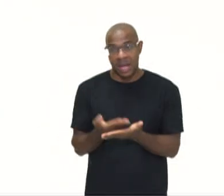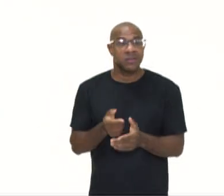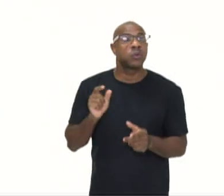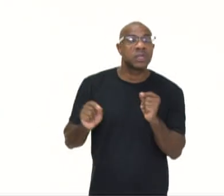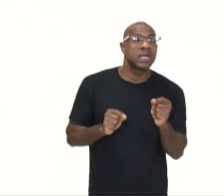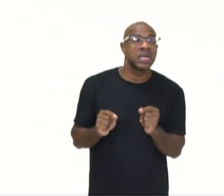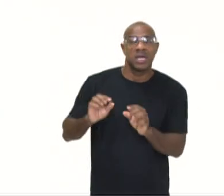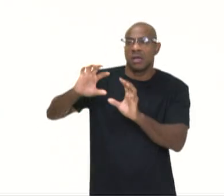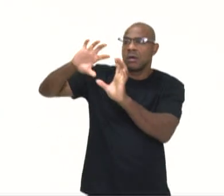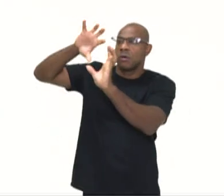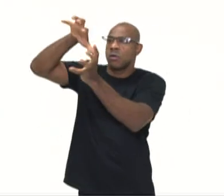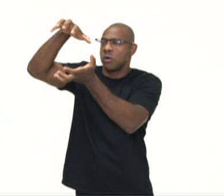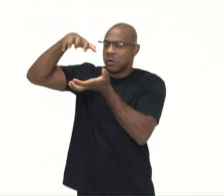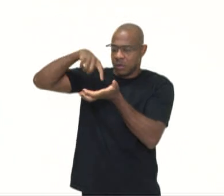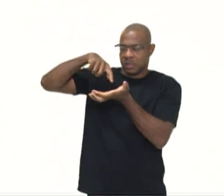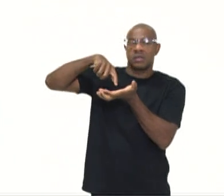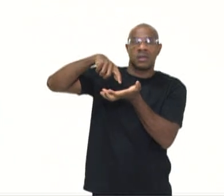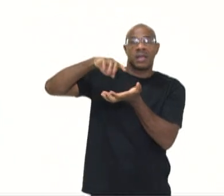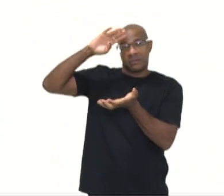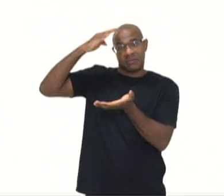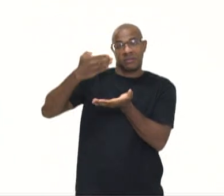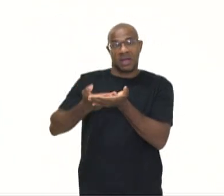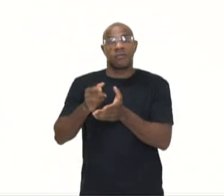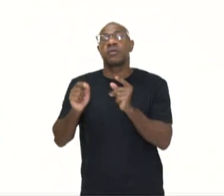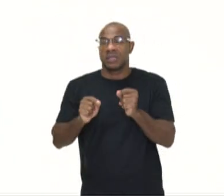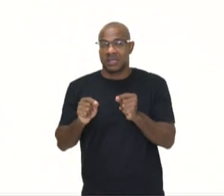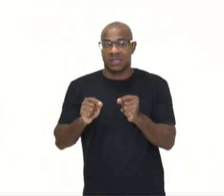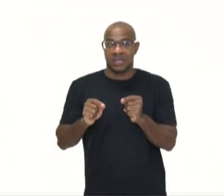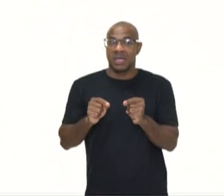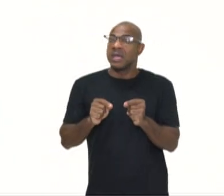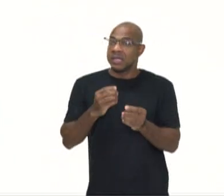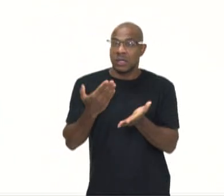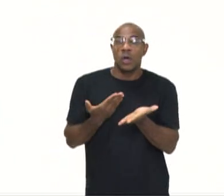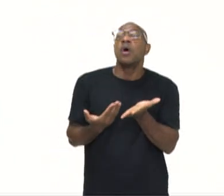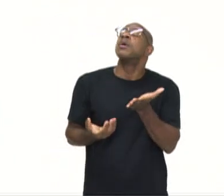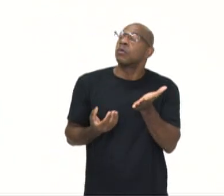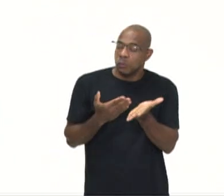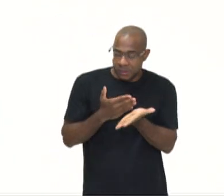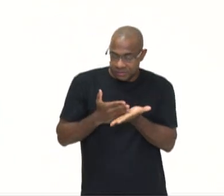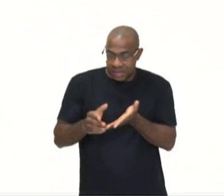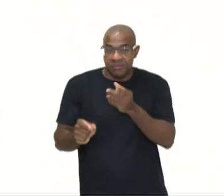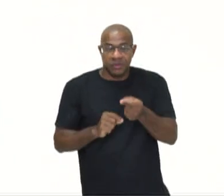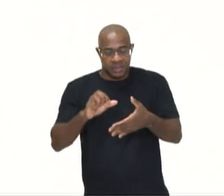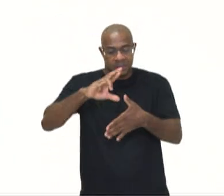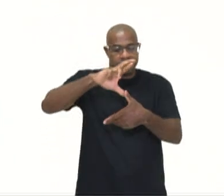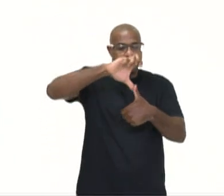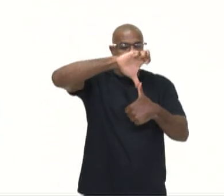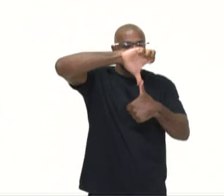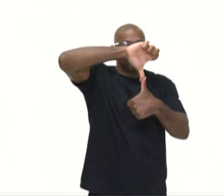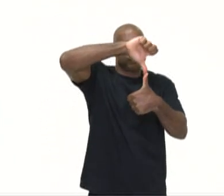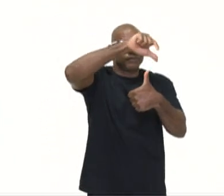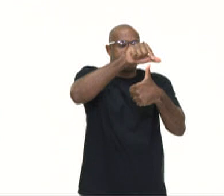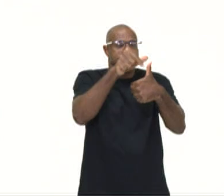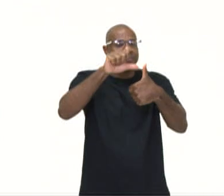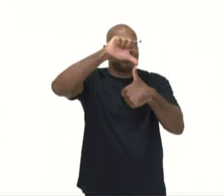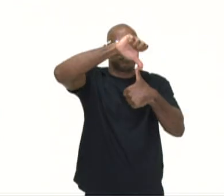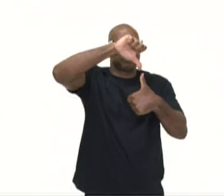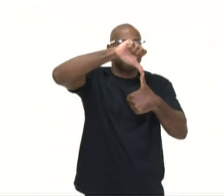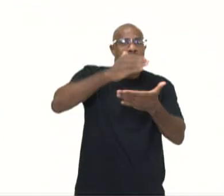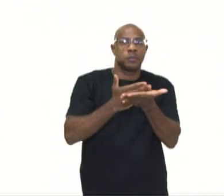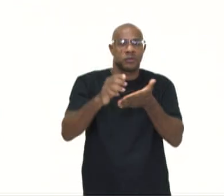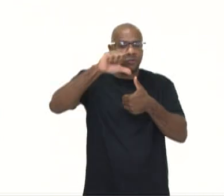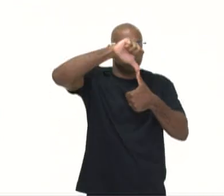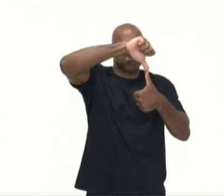o cacau havia sido domesticado na América Central. Lembra? Mesoamericanos? Há cerca de 4.000